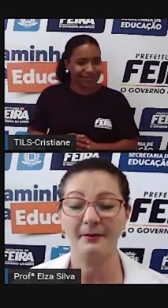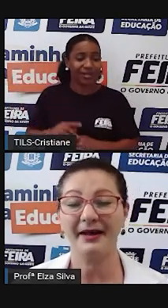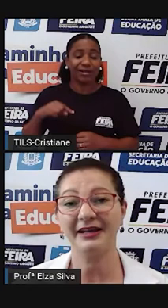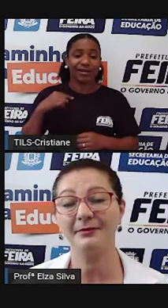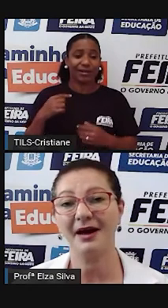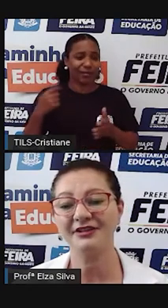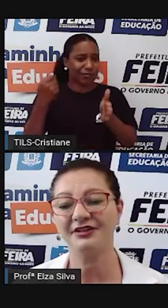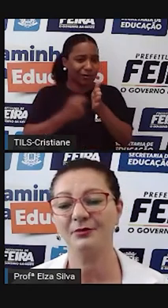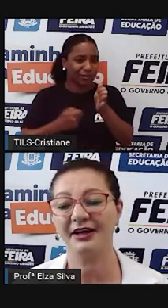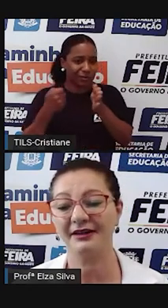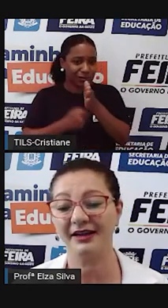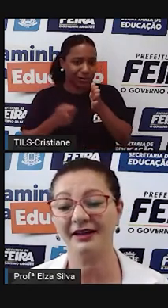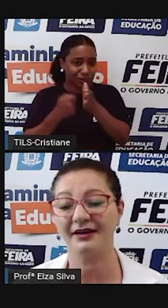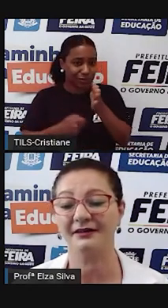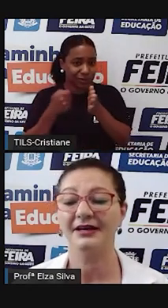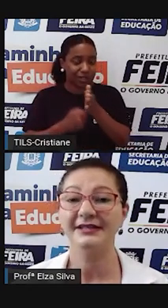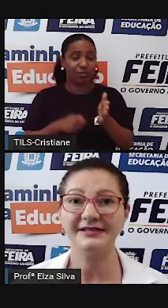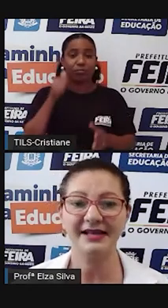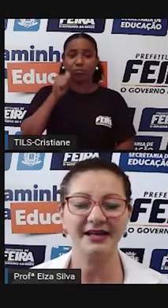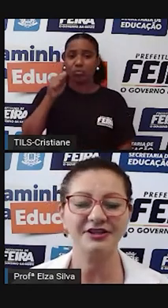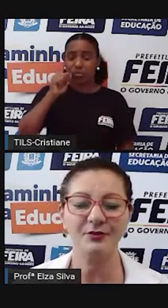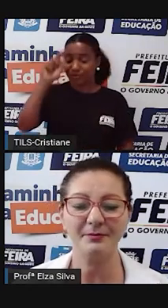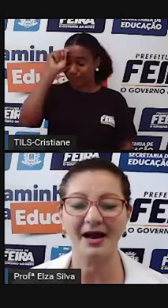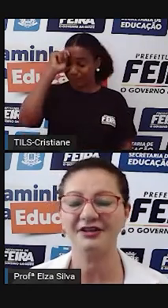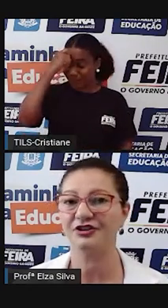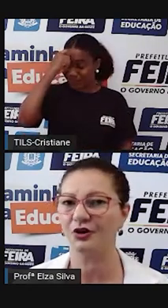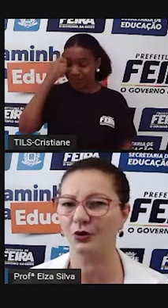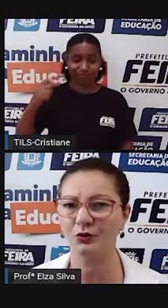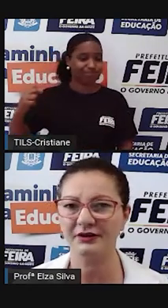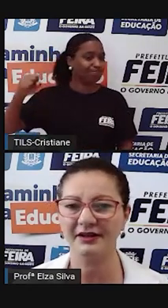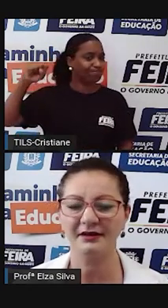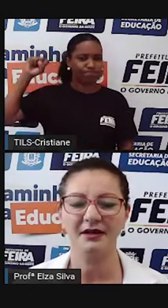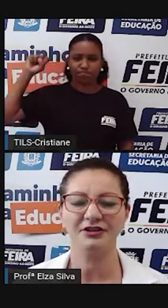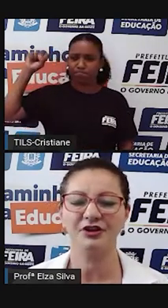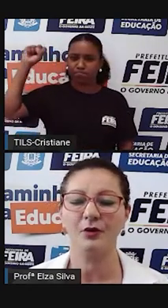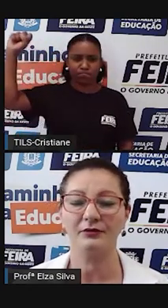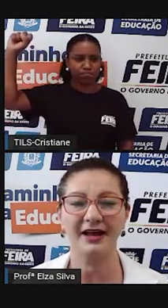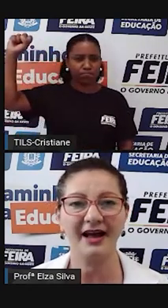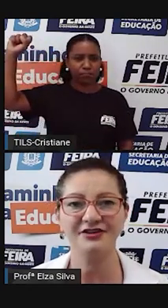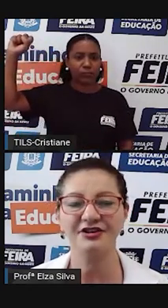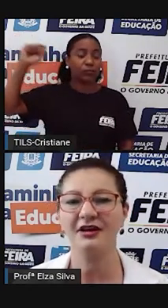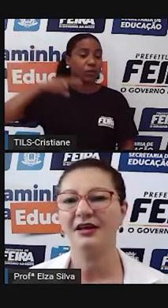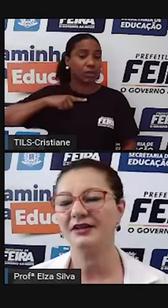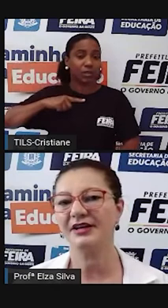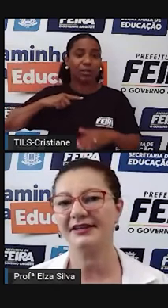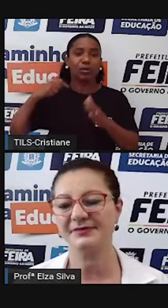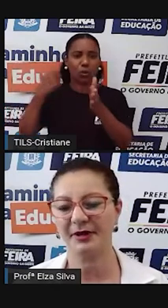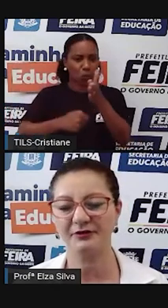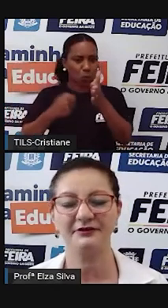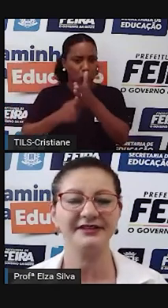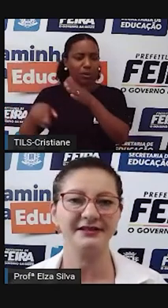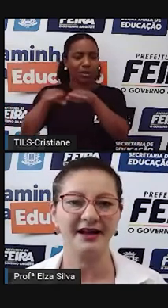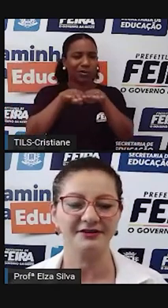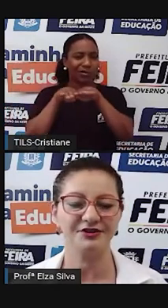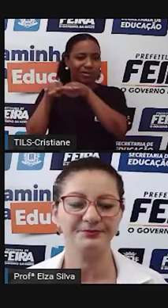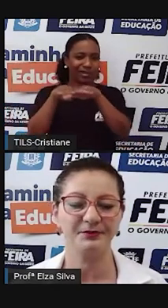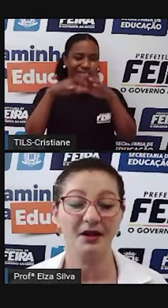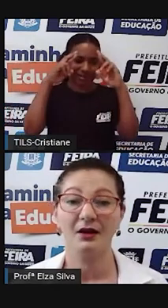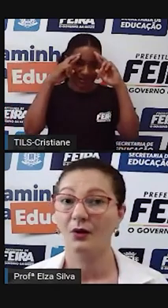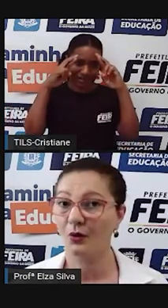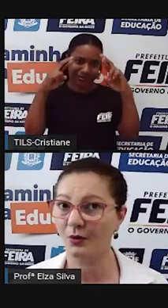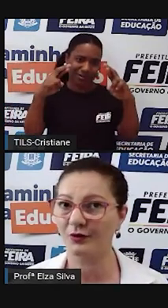lutar para que a imagem da mulher negra seja uma imagem de luta, de igualdade e de respeito à